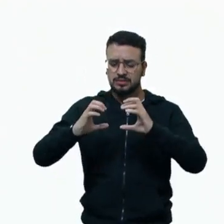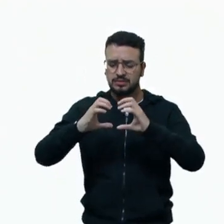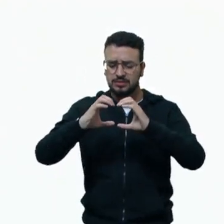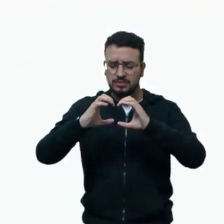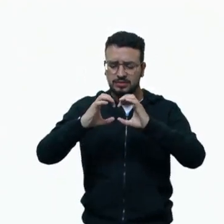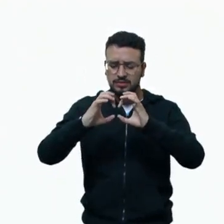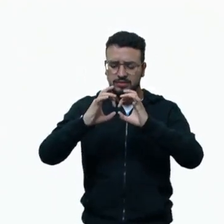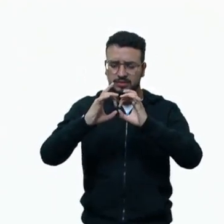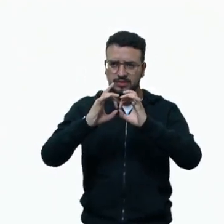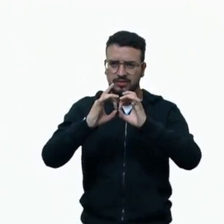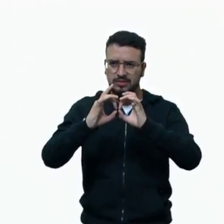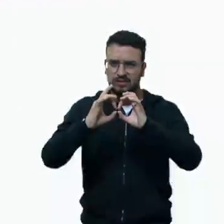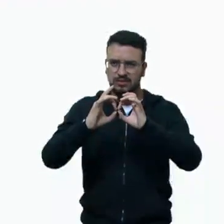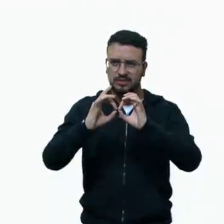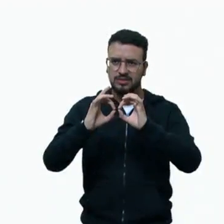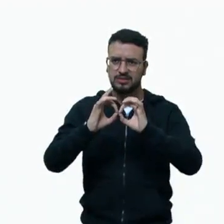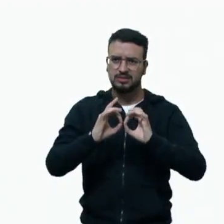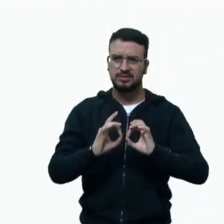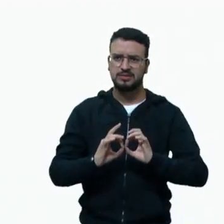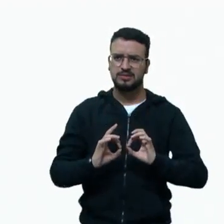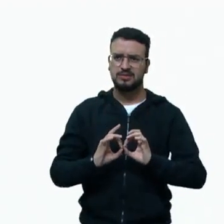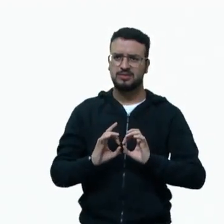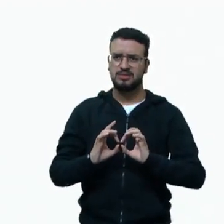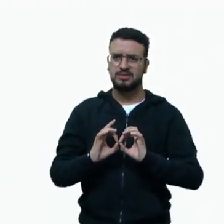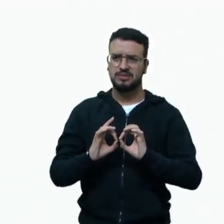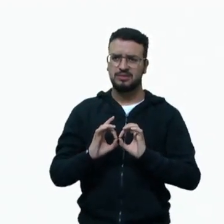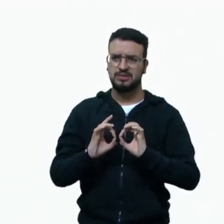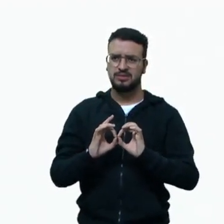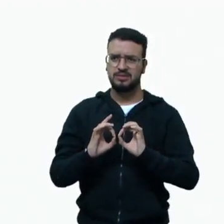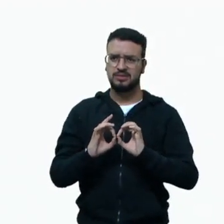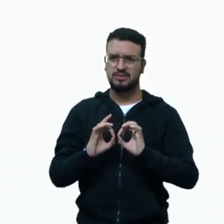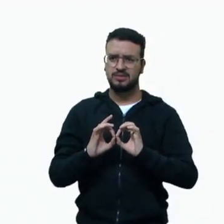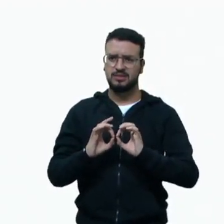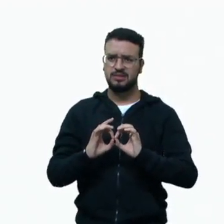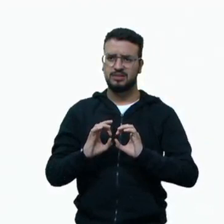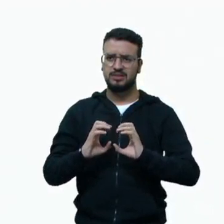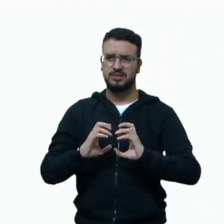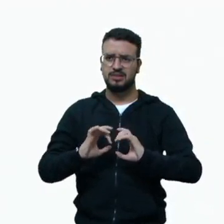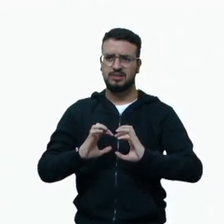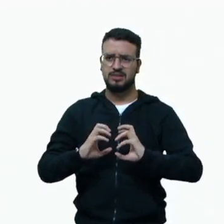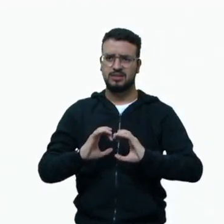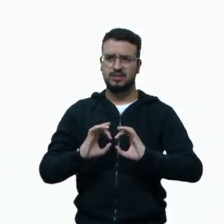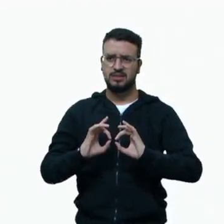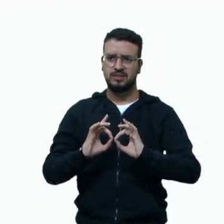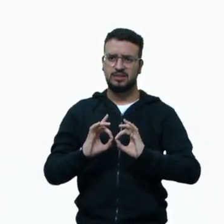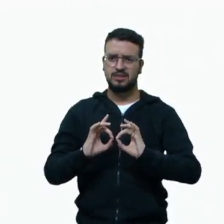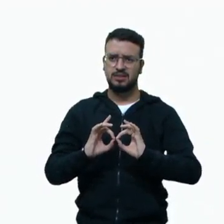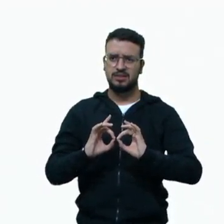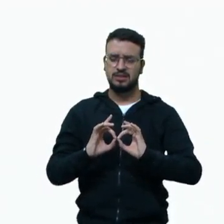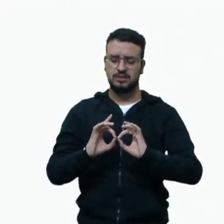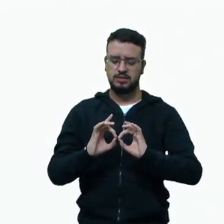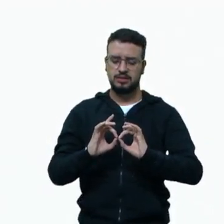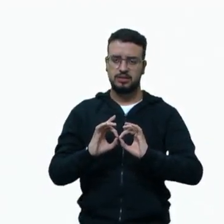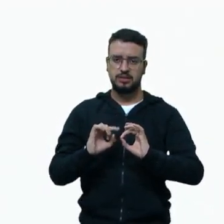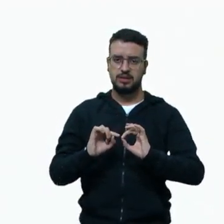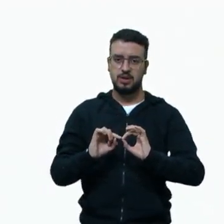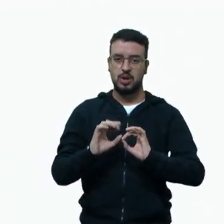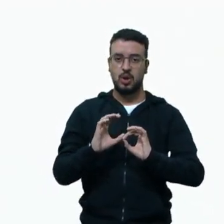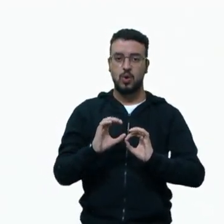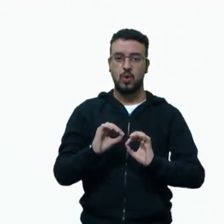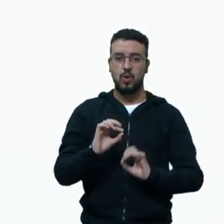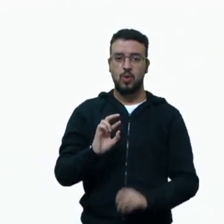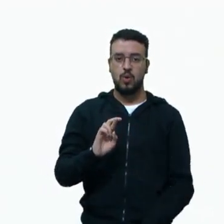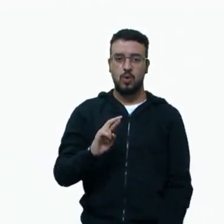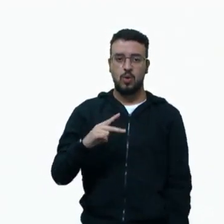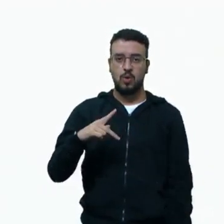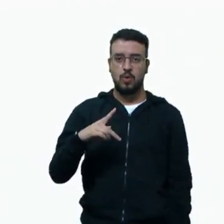de comunicação. Esse meio de comunicação que troca informações entre ele se chama corpo caloso. É quem liga e ao mesmo tempo